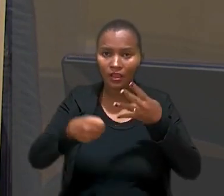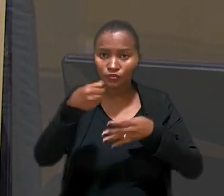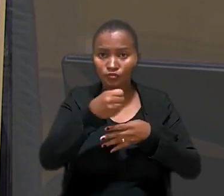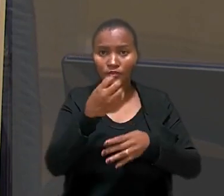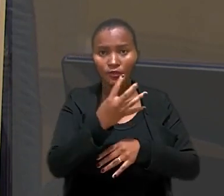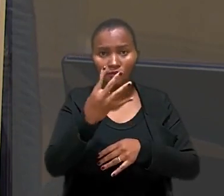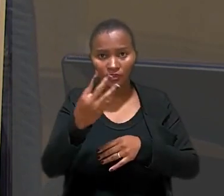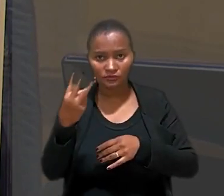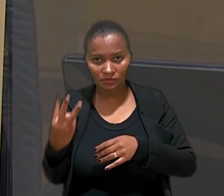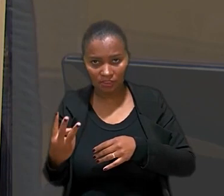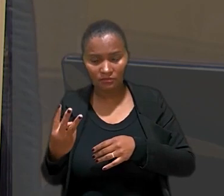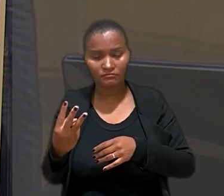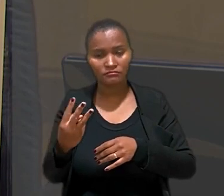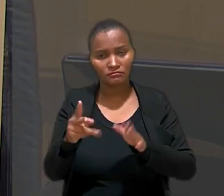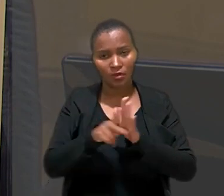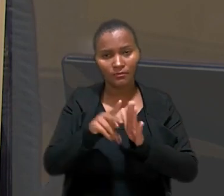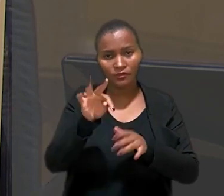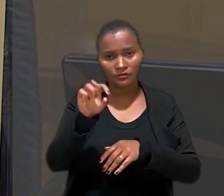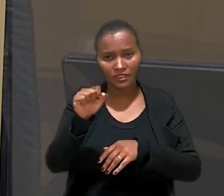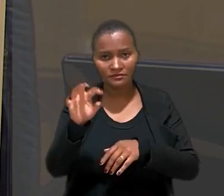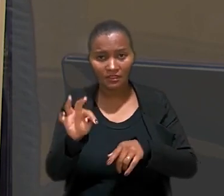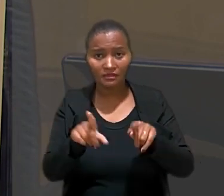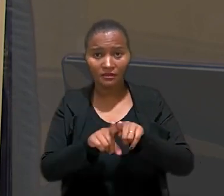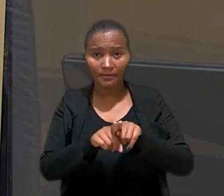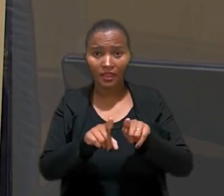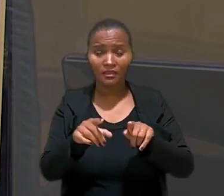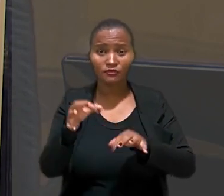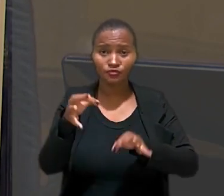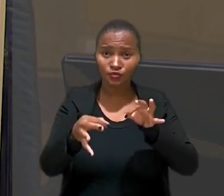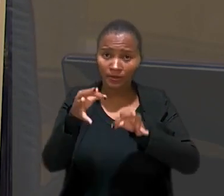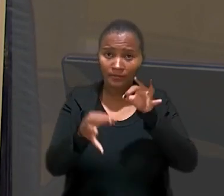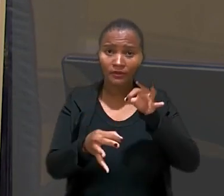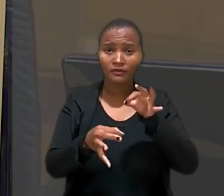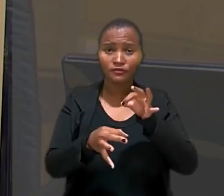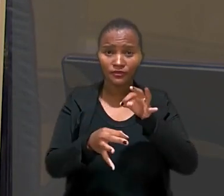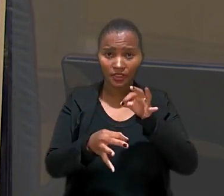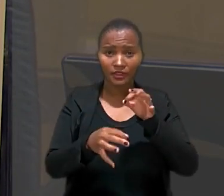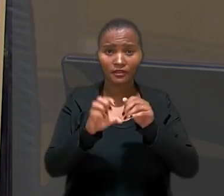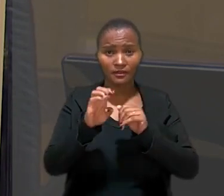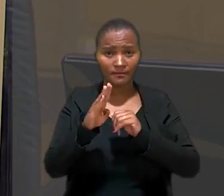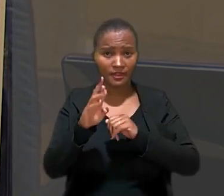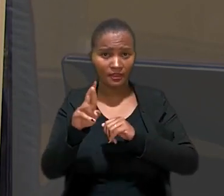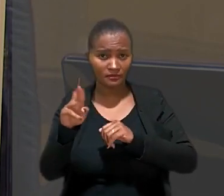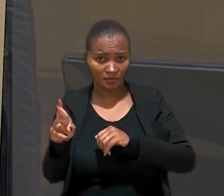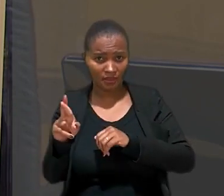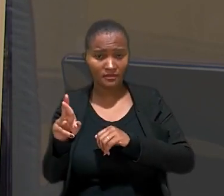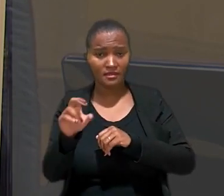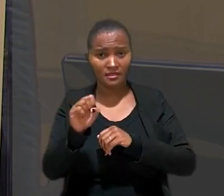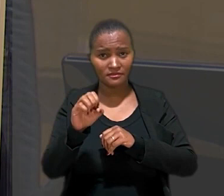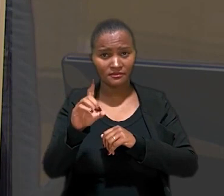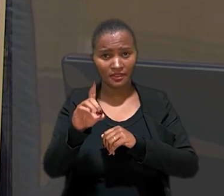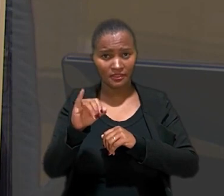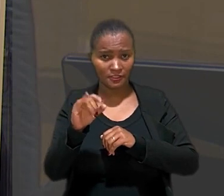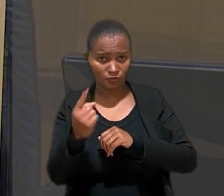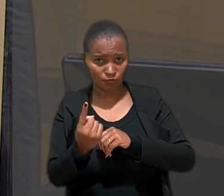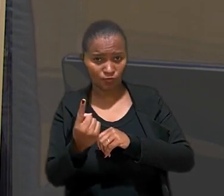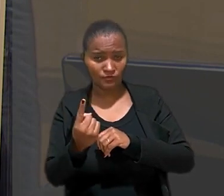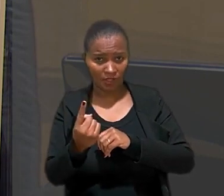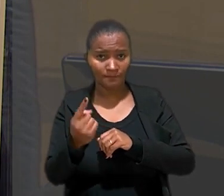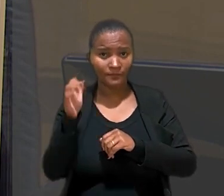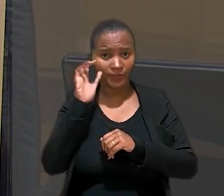súmula 443 do TST até o julgamento do EDRR SDI